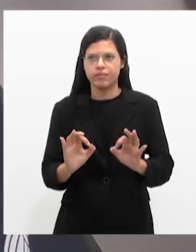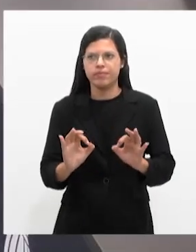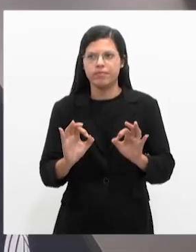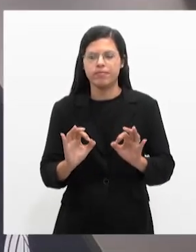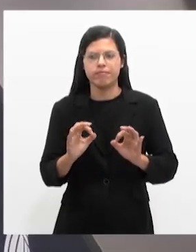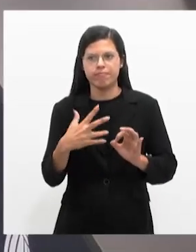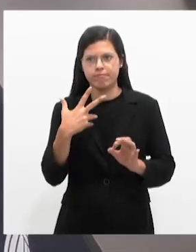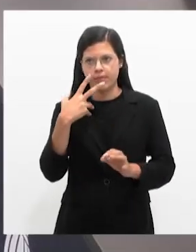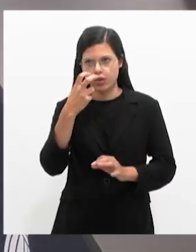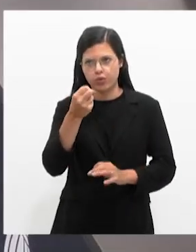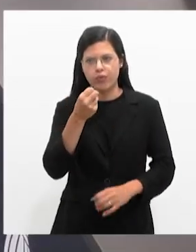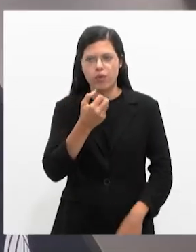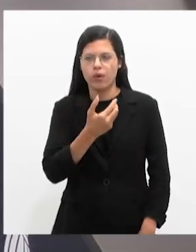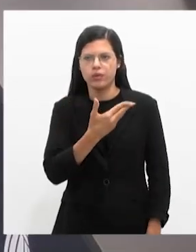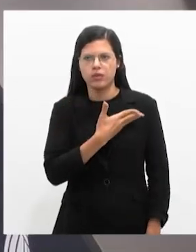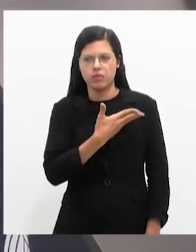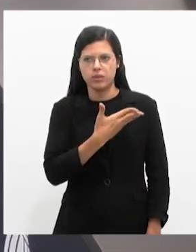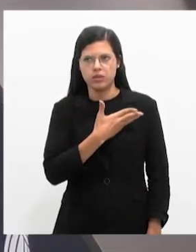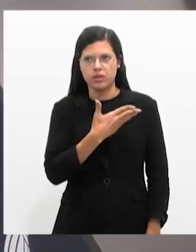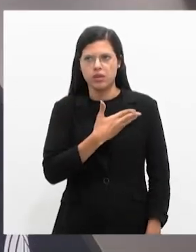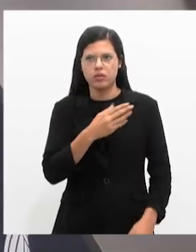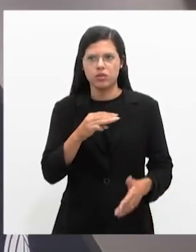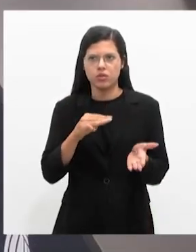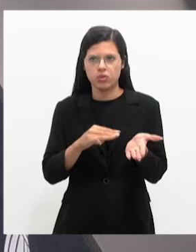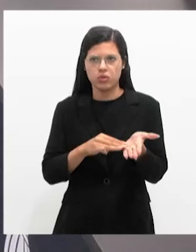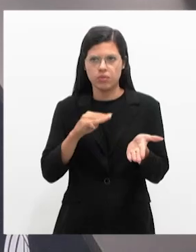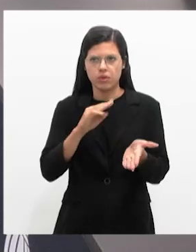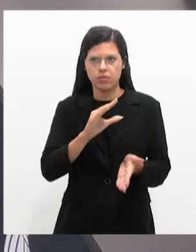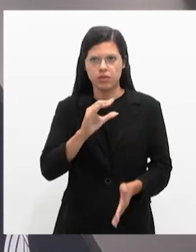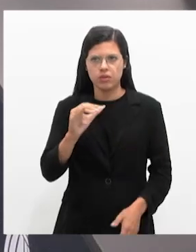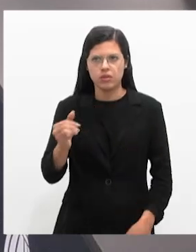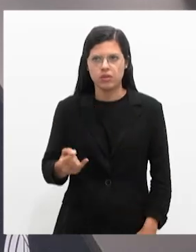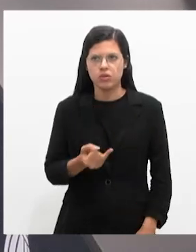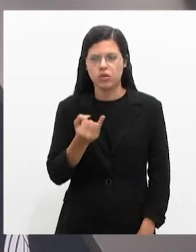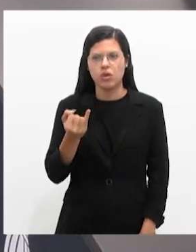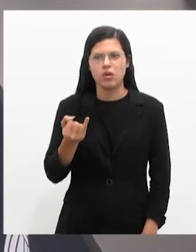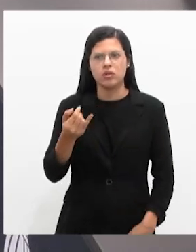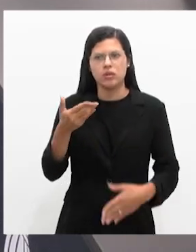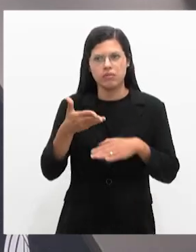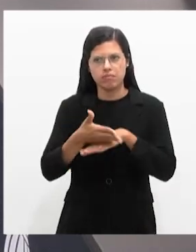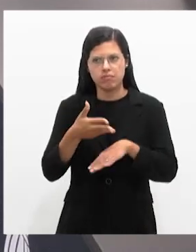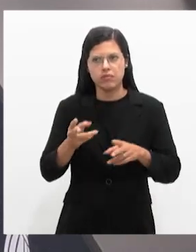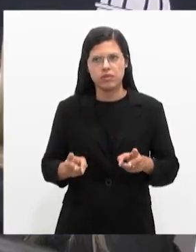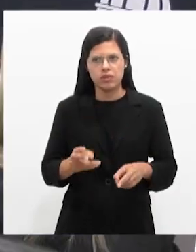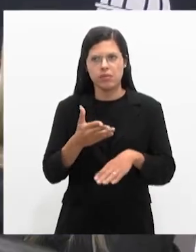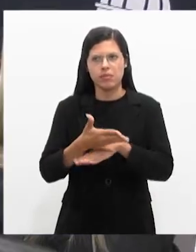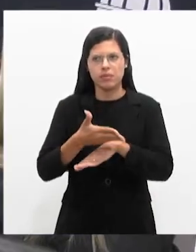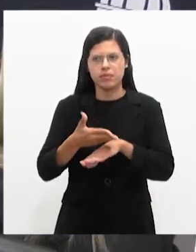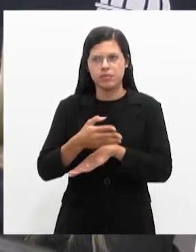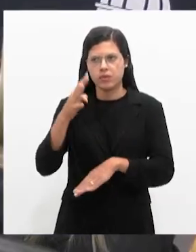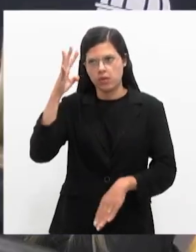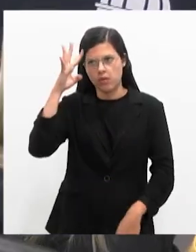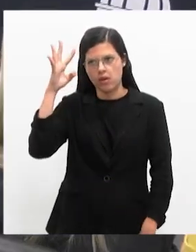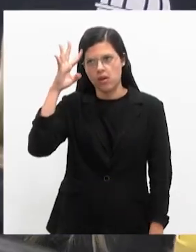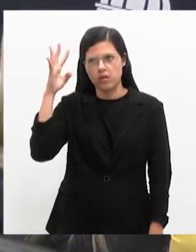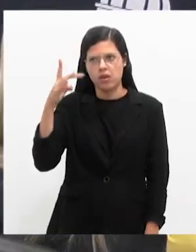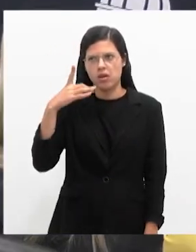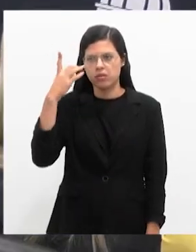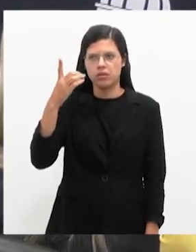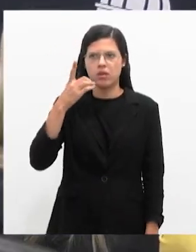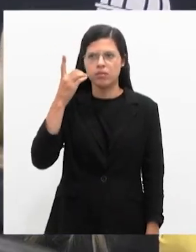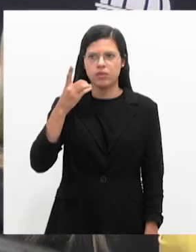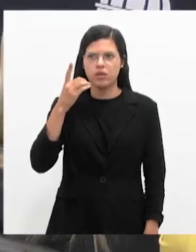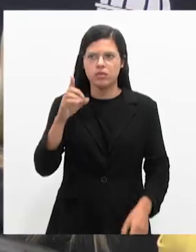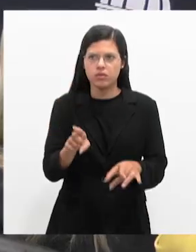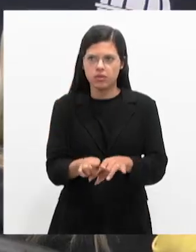fortaleceram ainda mais os membros da CCJ, que estão aqui quartas-feiras, e são, não coincidentemente, os deputados que são muito atuantes no